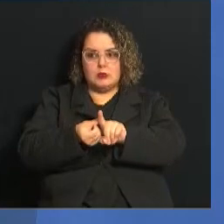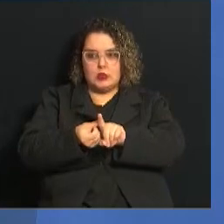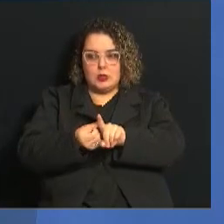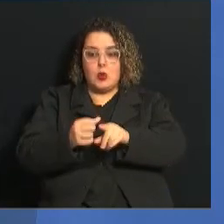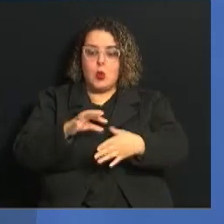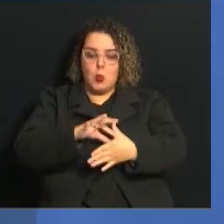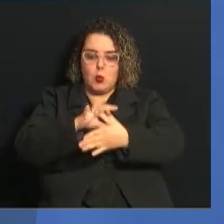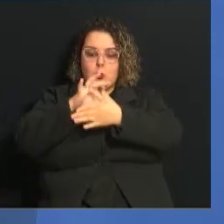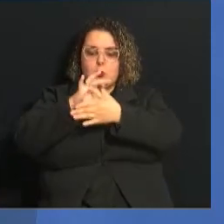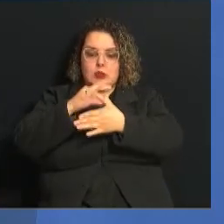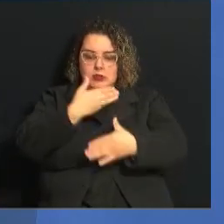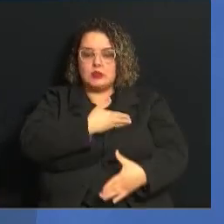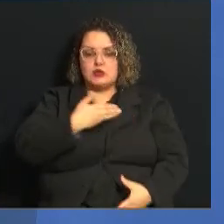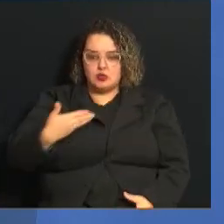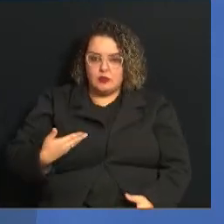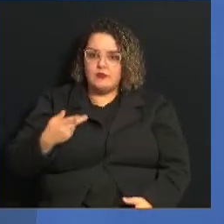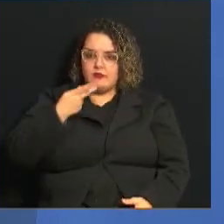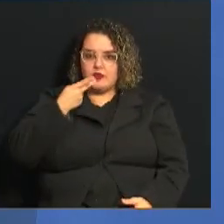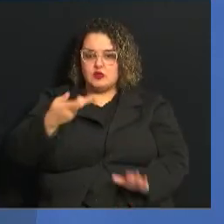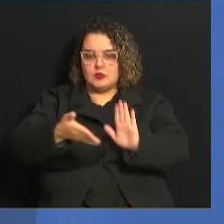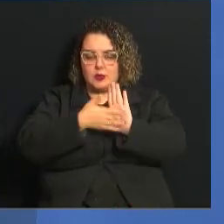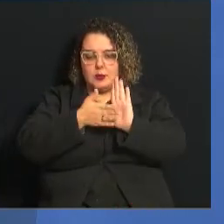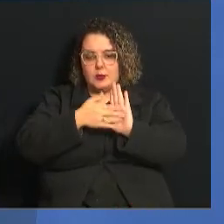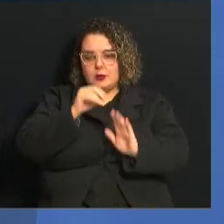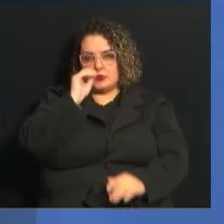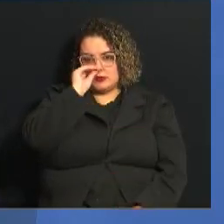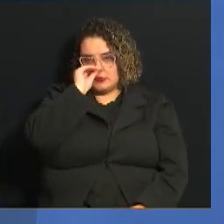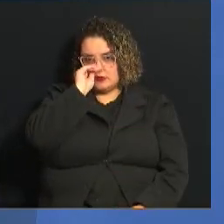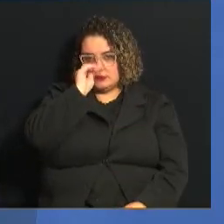governo na Câmara falou sobre a proposta